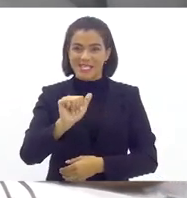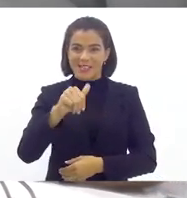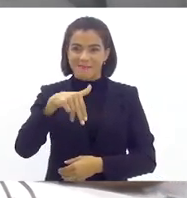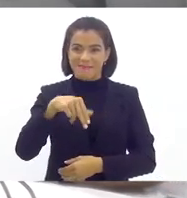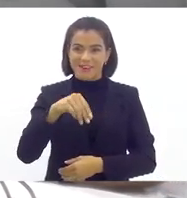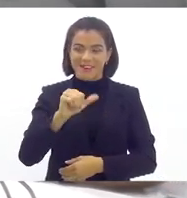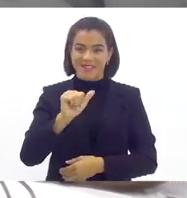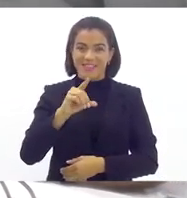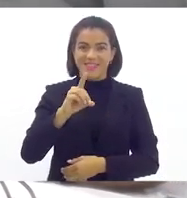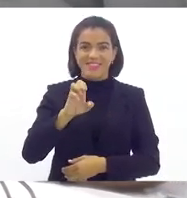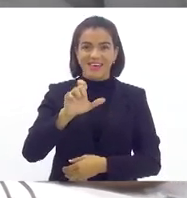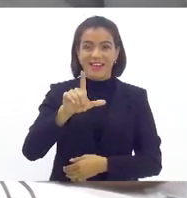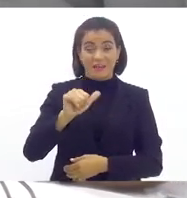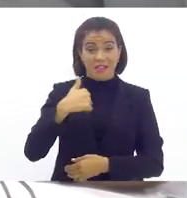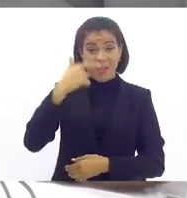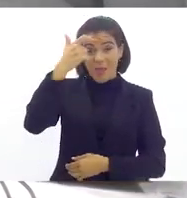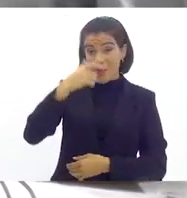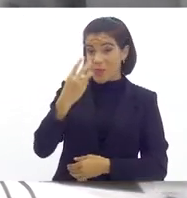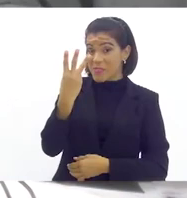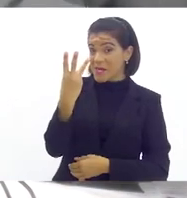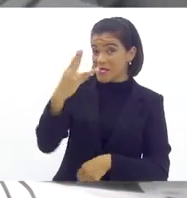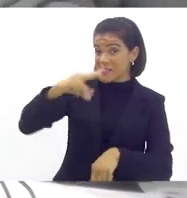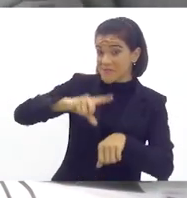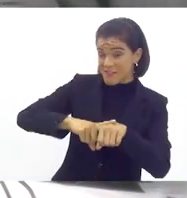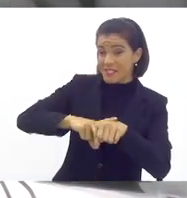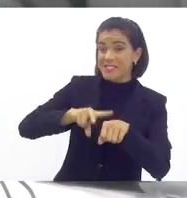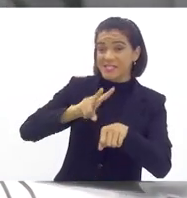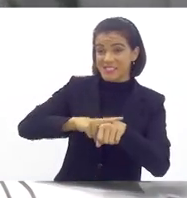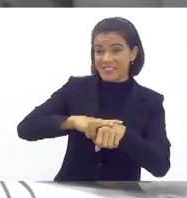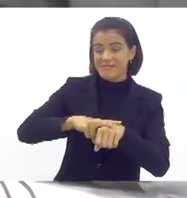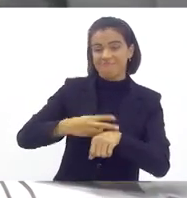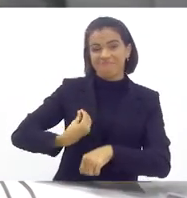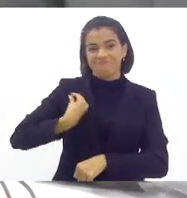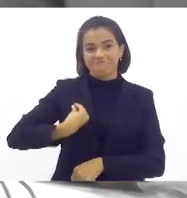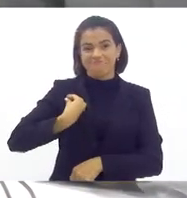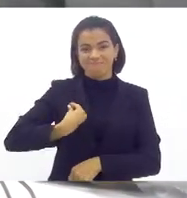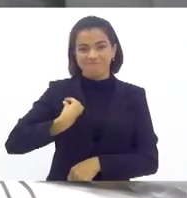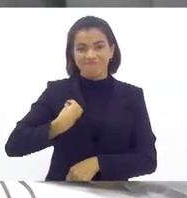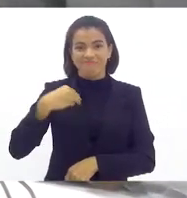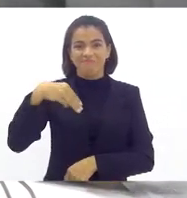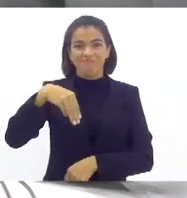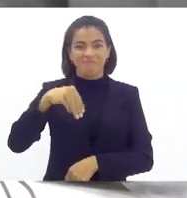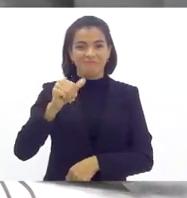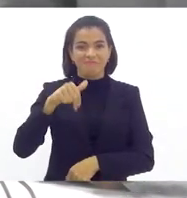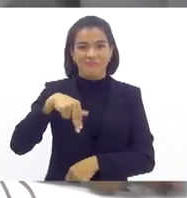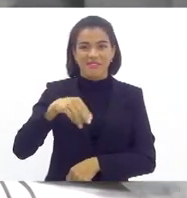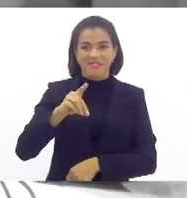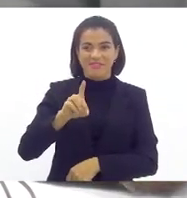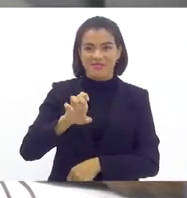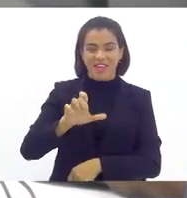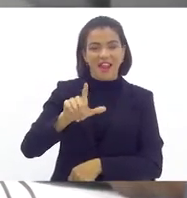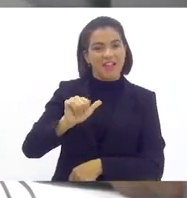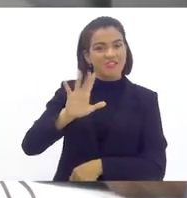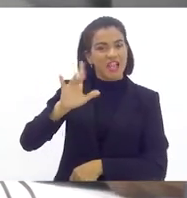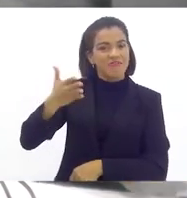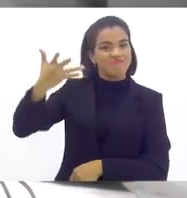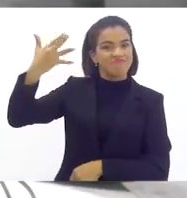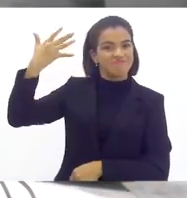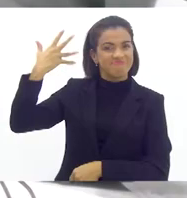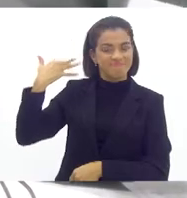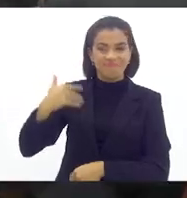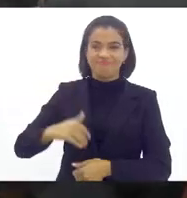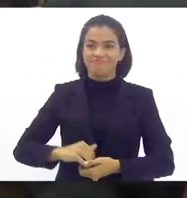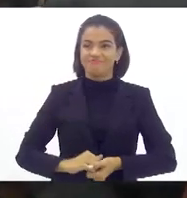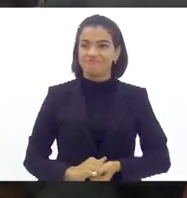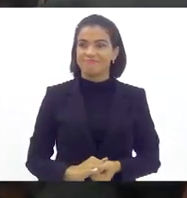três vezes, tive a oportunidade de estar com o nosso grande Mandela, nosso grande líder contra o Apartheid. Luísa, a palavra é sua.